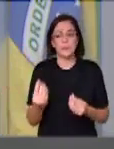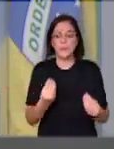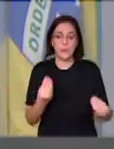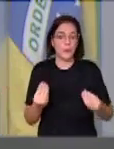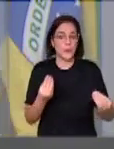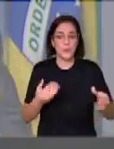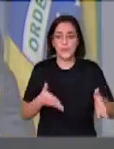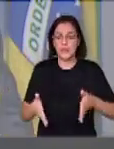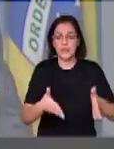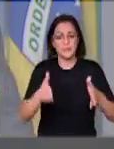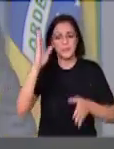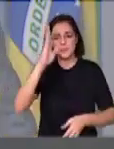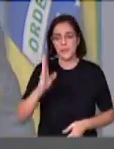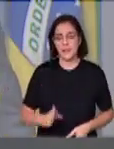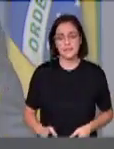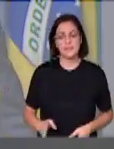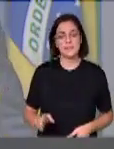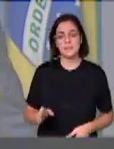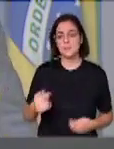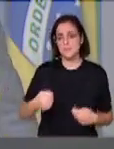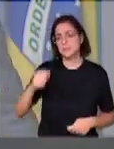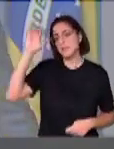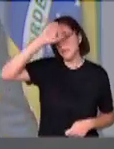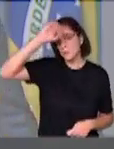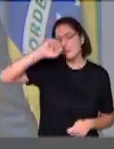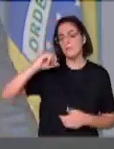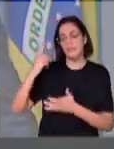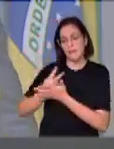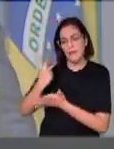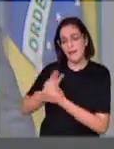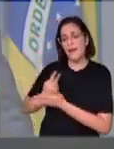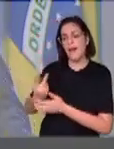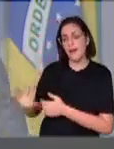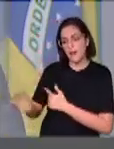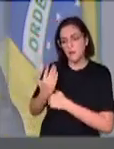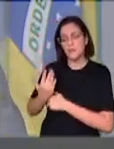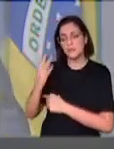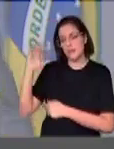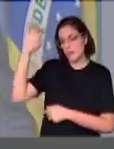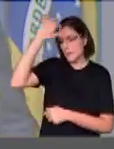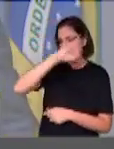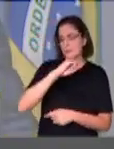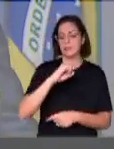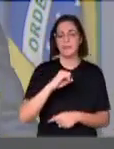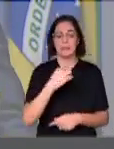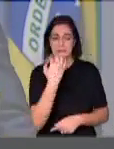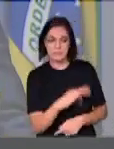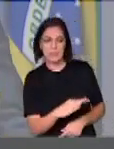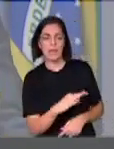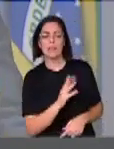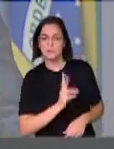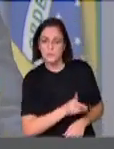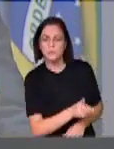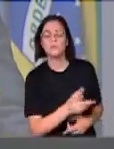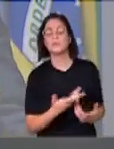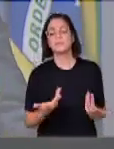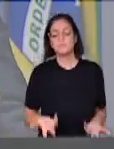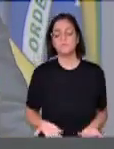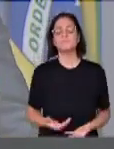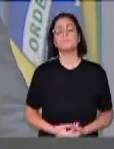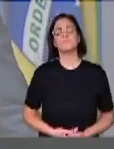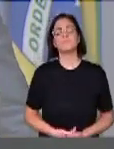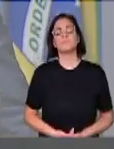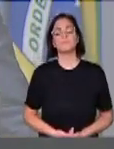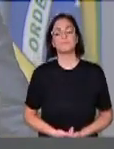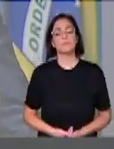com erros, intensificando acertos e buscando, acima de tudo,